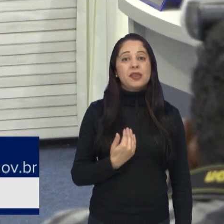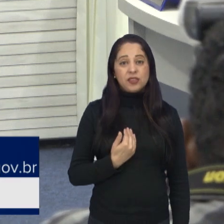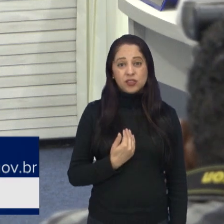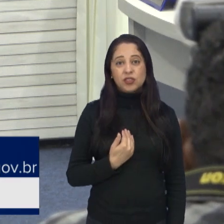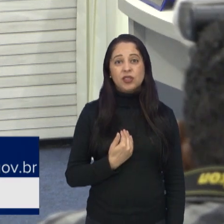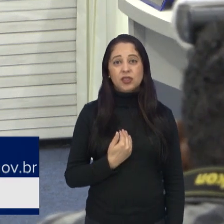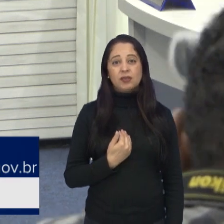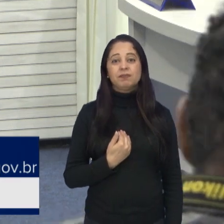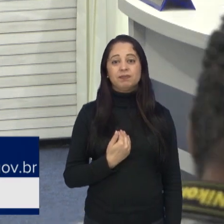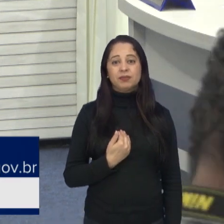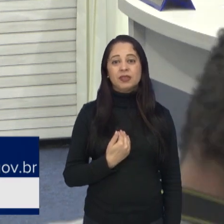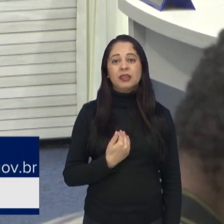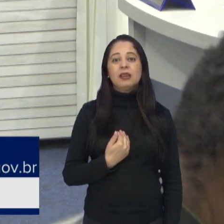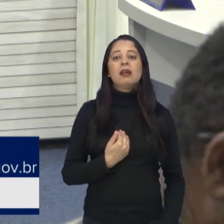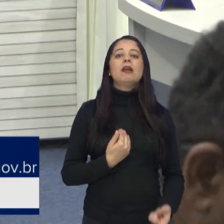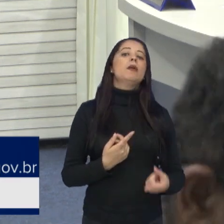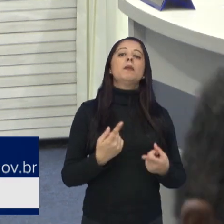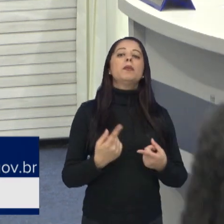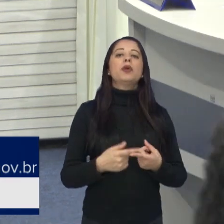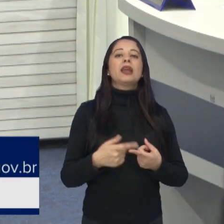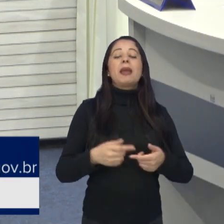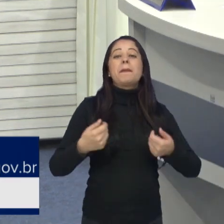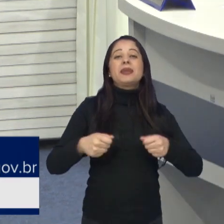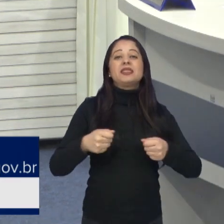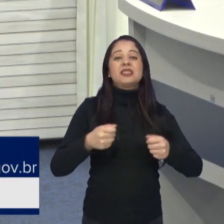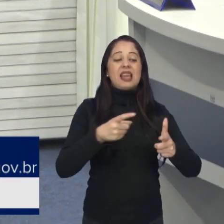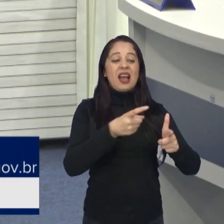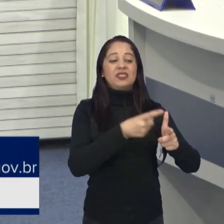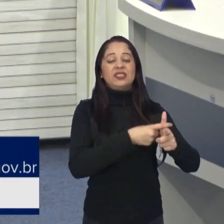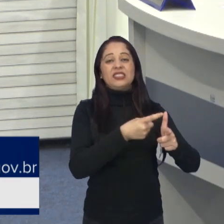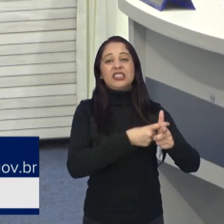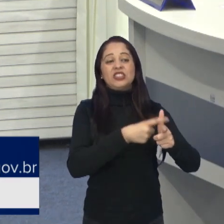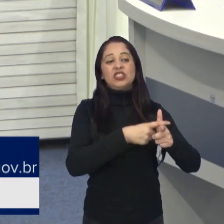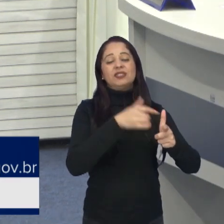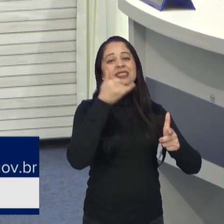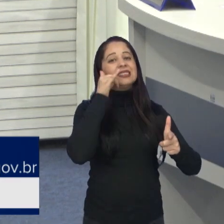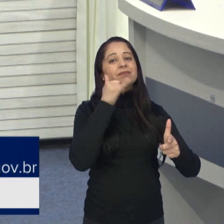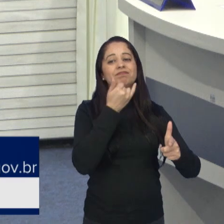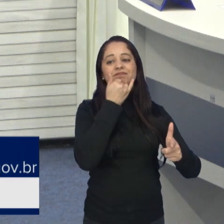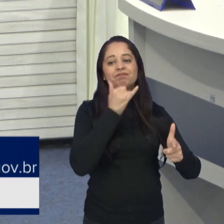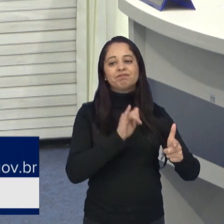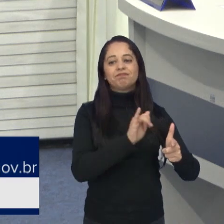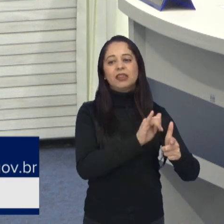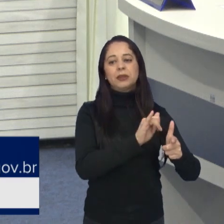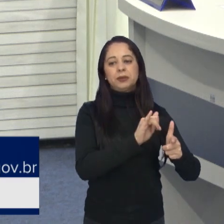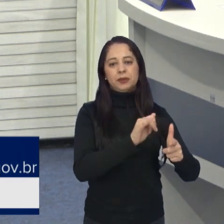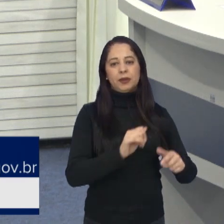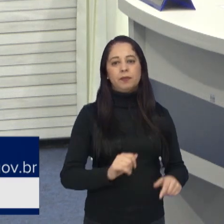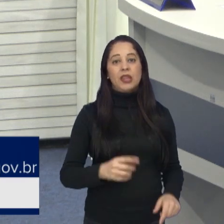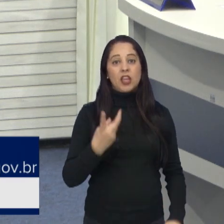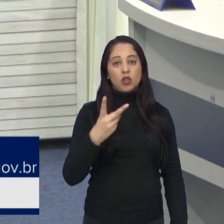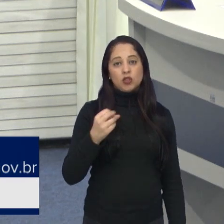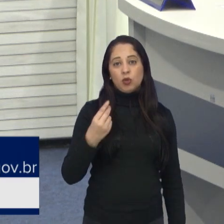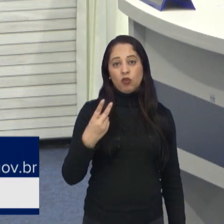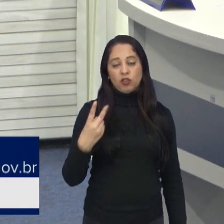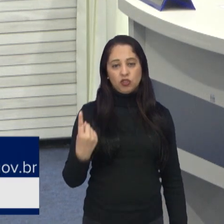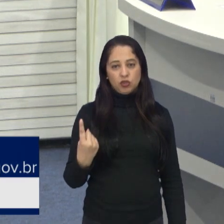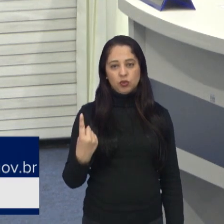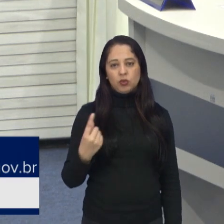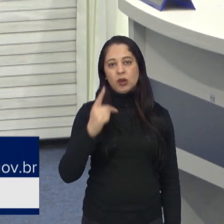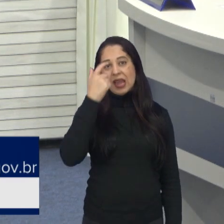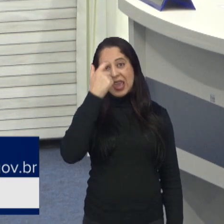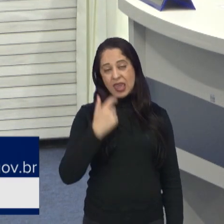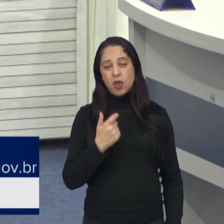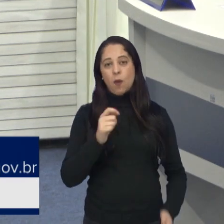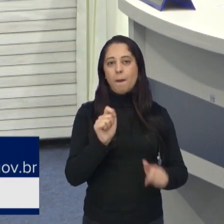a jurídica, né, para que viesse uma anistia. A gente veio trabalhando isso junto ao governo. E em 2021, eu apresentei aqui